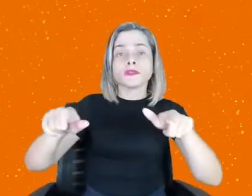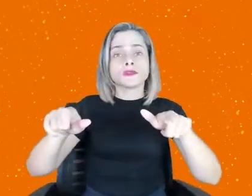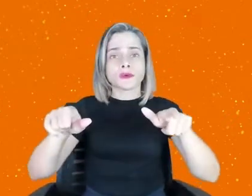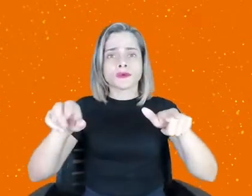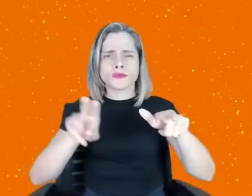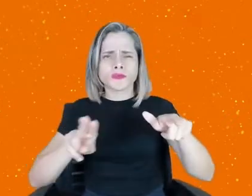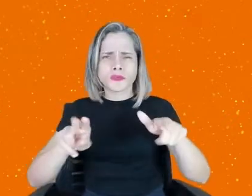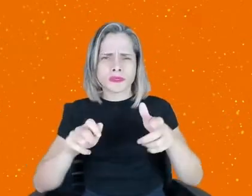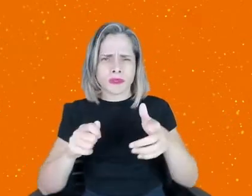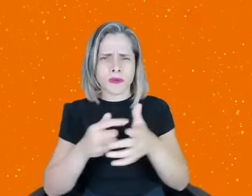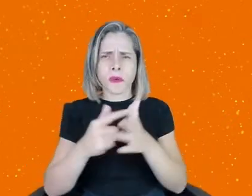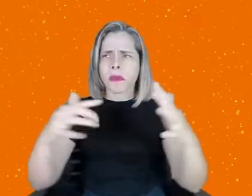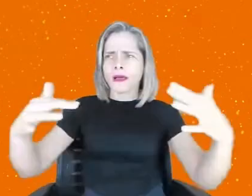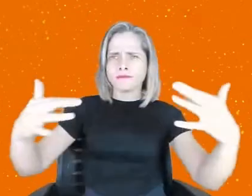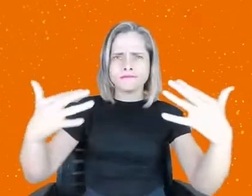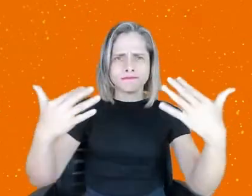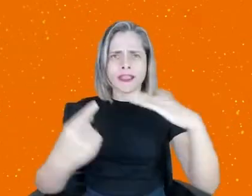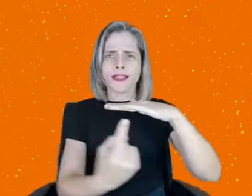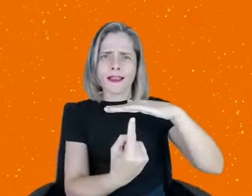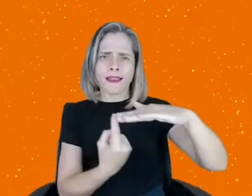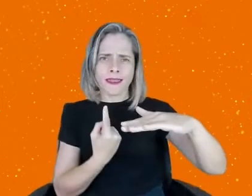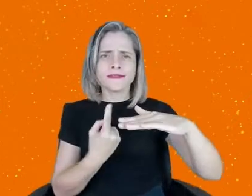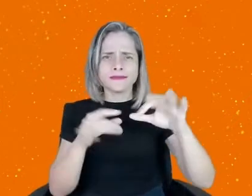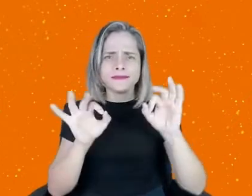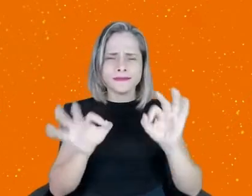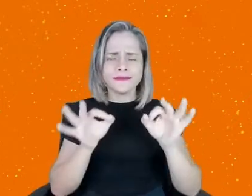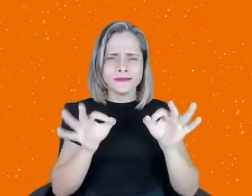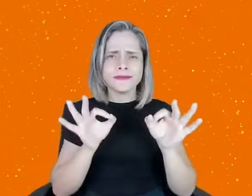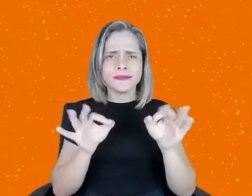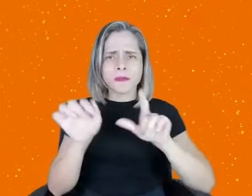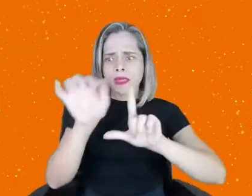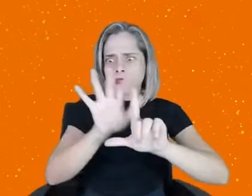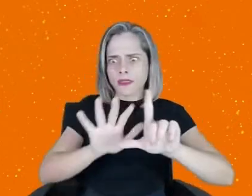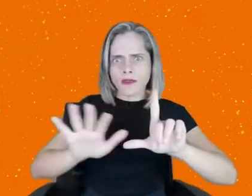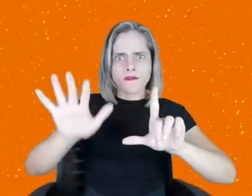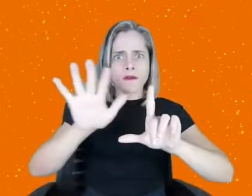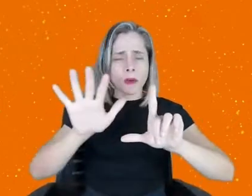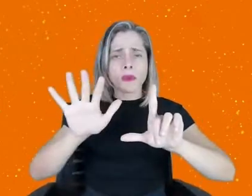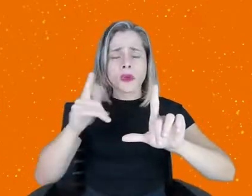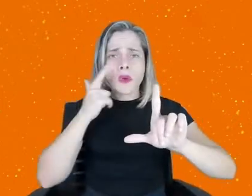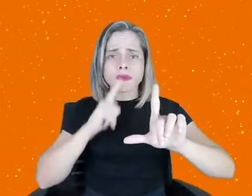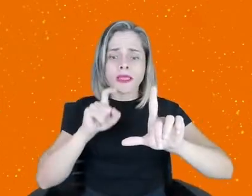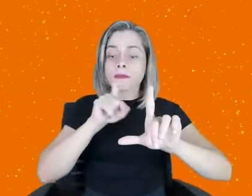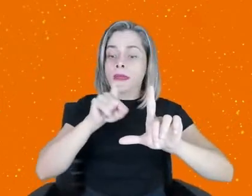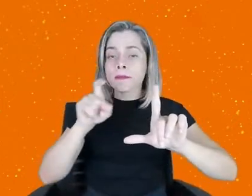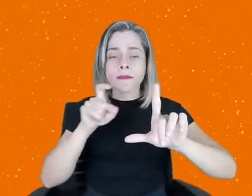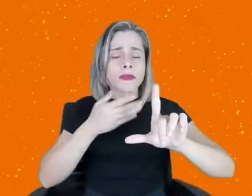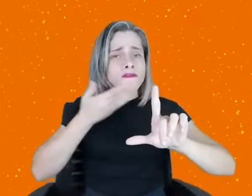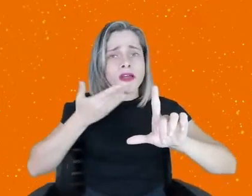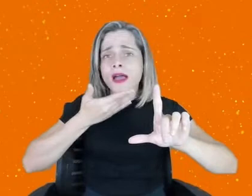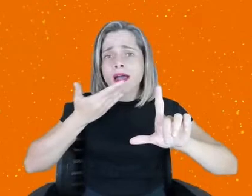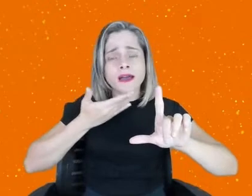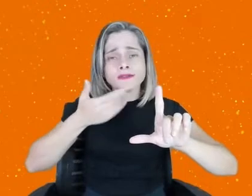nosso cliente aqui é operador de plataforma ou é o canal ensina é isso informações que a gente passa para